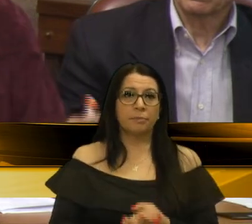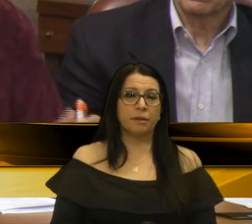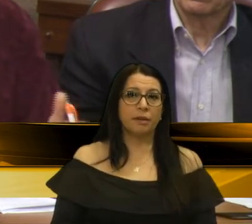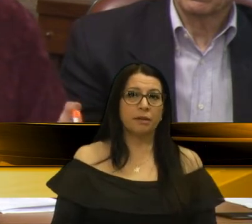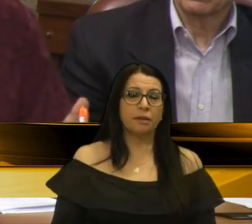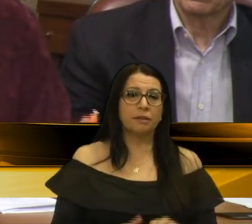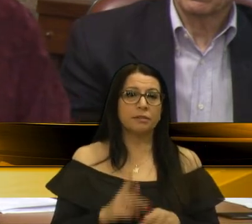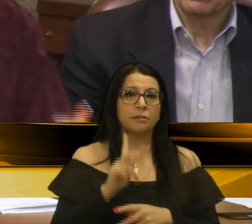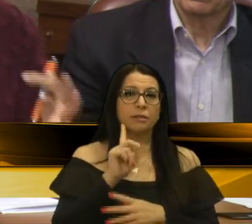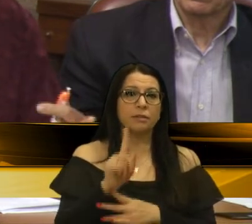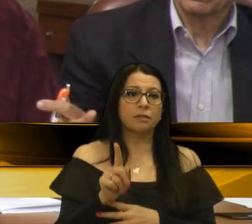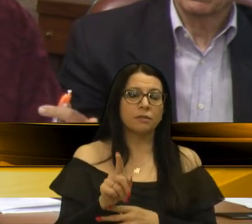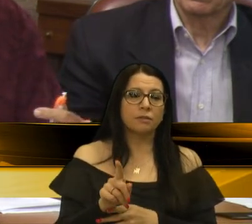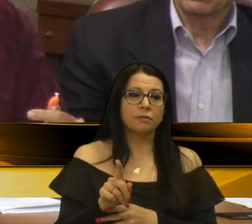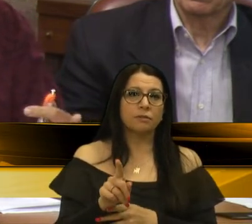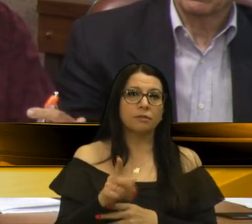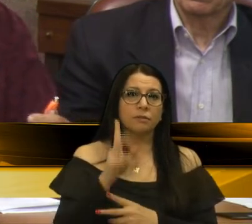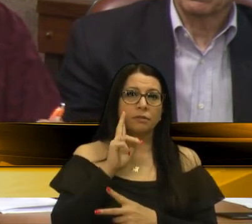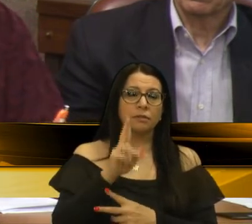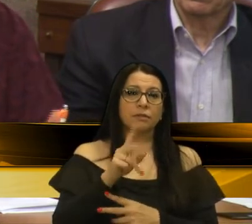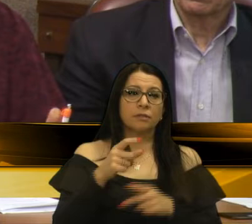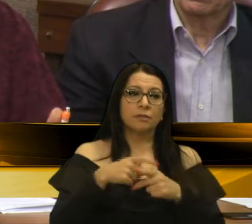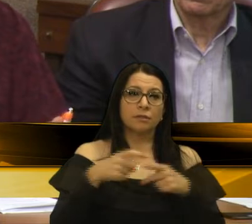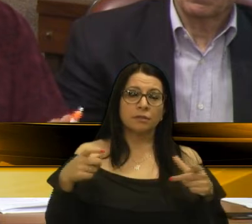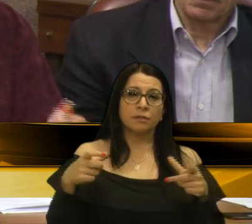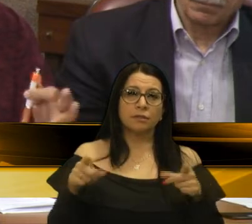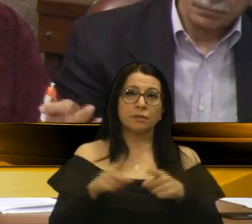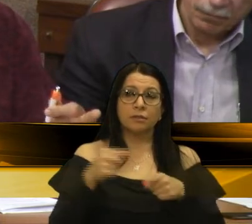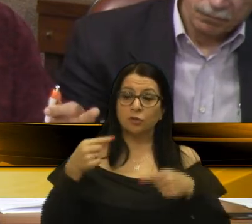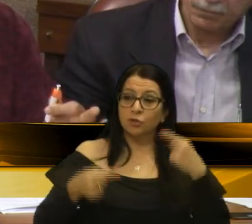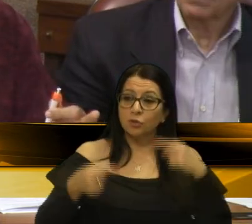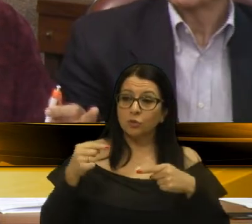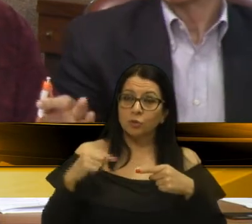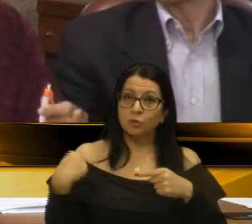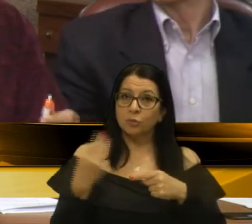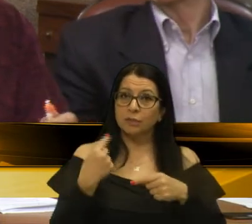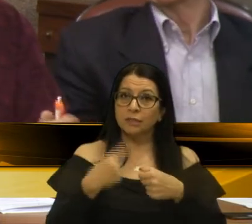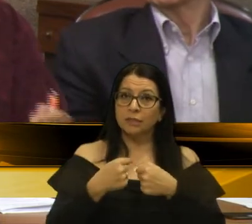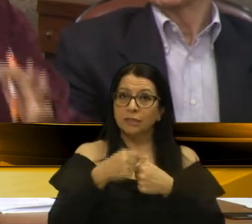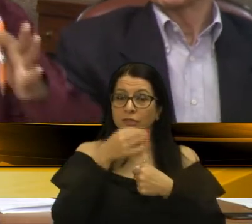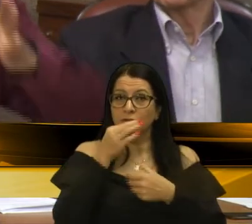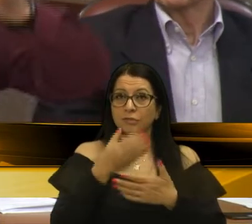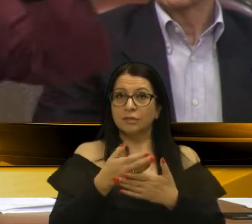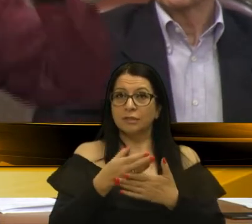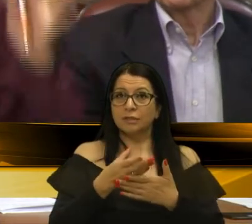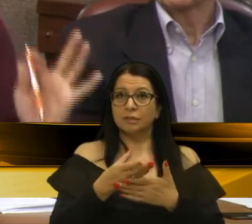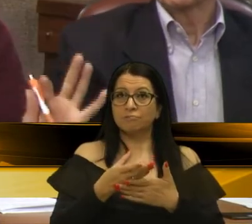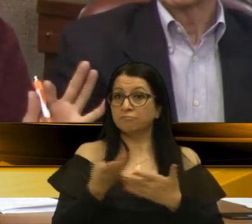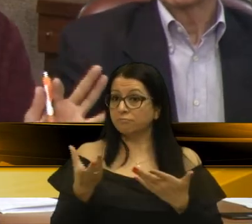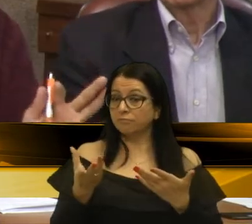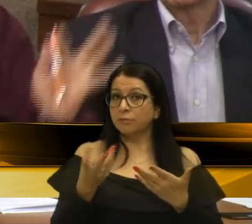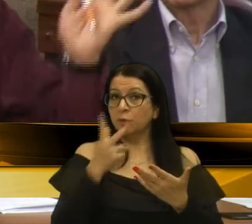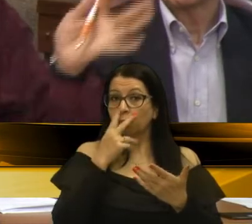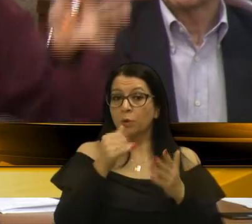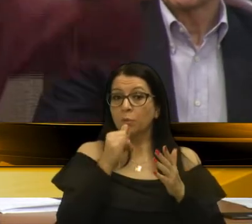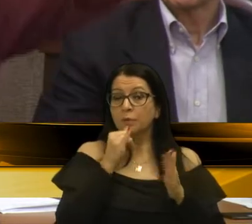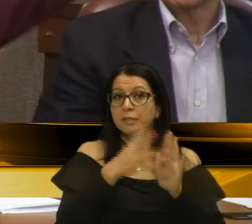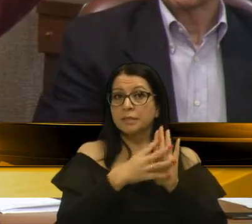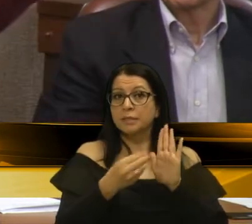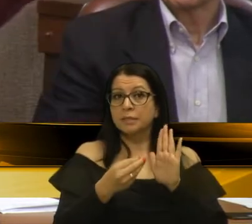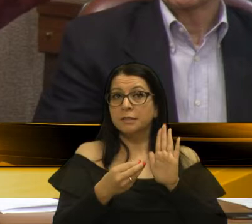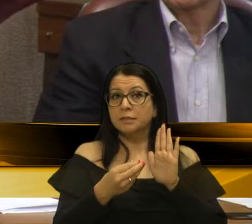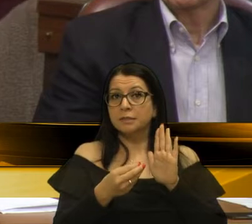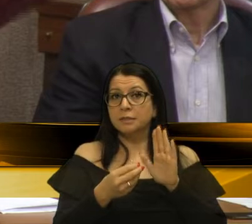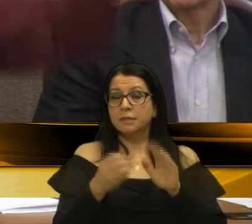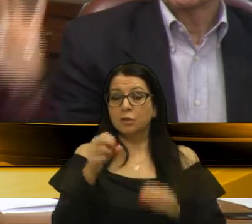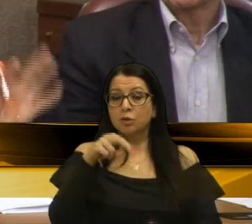também. Então, por isso que a gente fala de uma ampla e profunda discussão sobre a nossa cidade de Caxias do Sul. E temos que usar como exemplo Nova Petrópolis, digamos, uma cidade